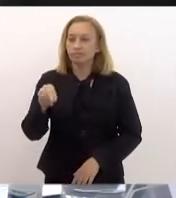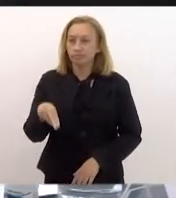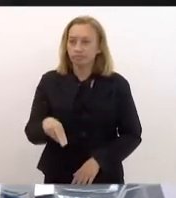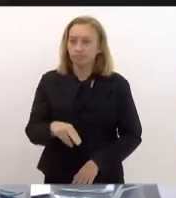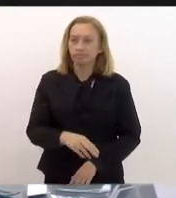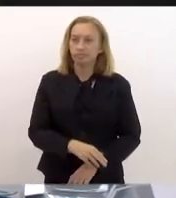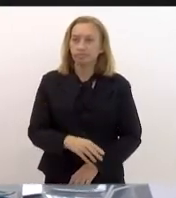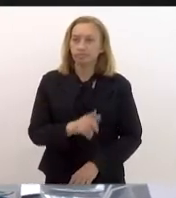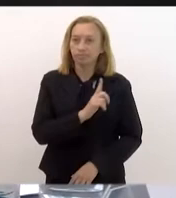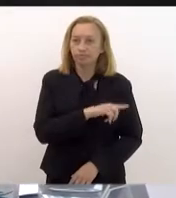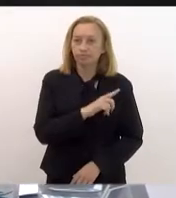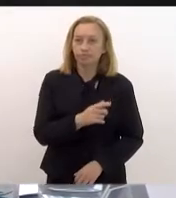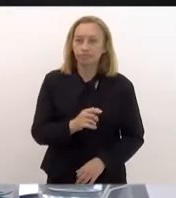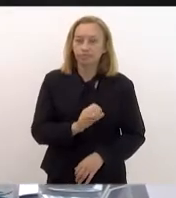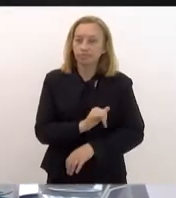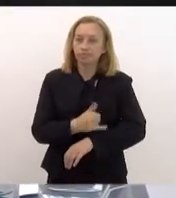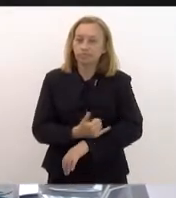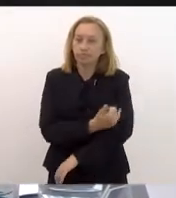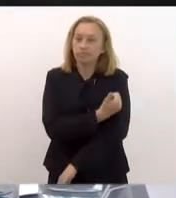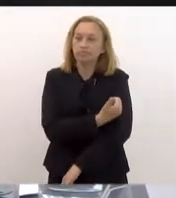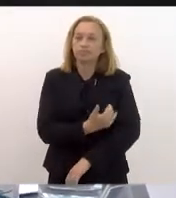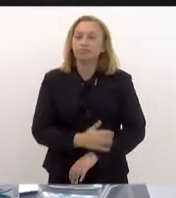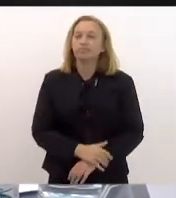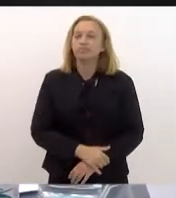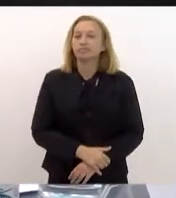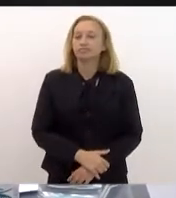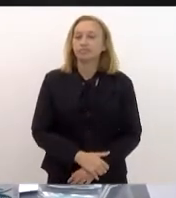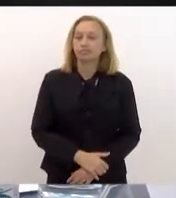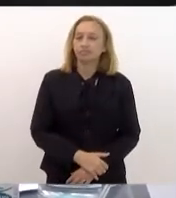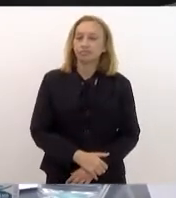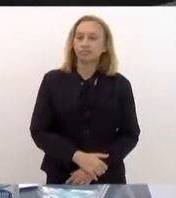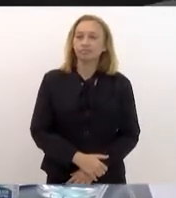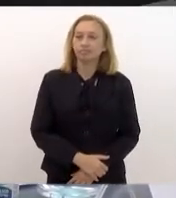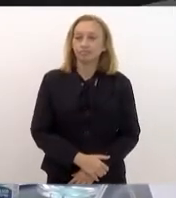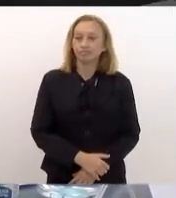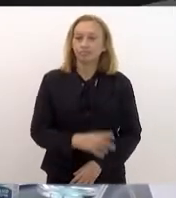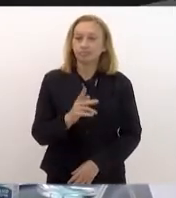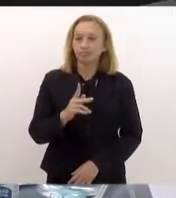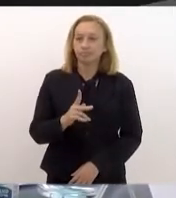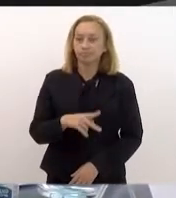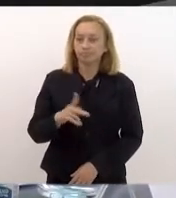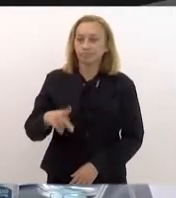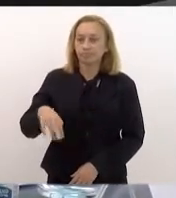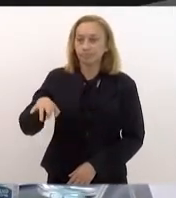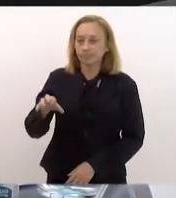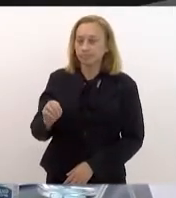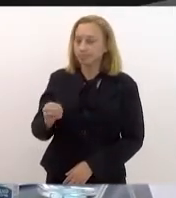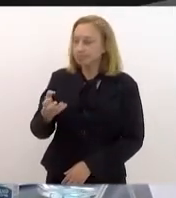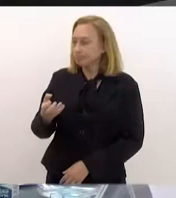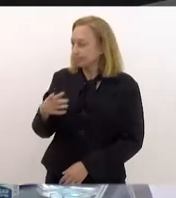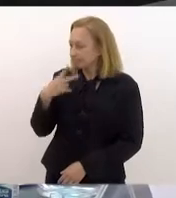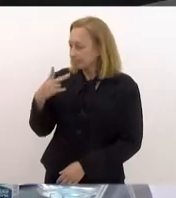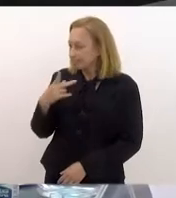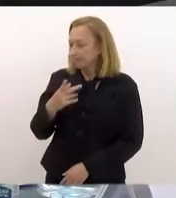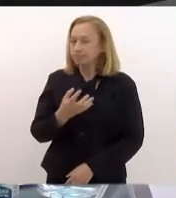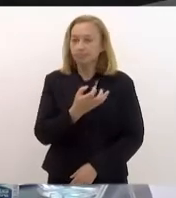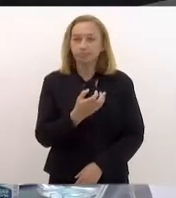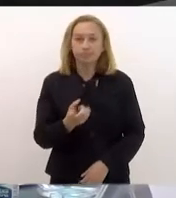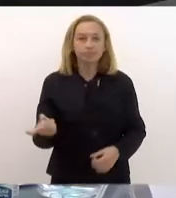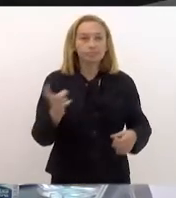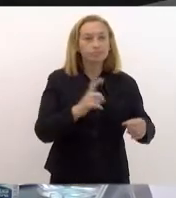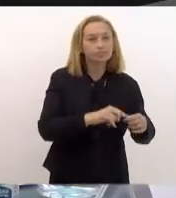que é gerente de infraestrutura da Federação de Indústria do Rio de Janeiro. Bom, o professor Mauro Osório queria fazer uma observação e eu queria